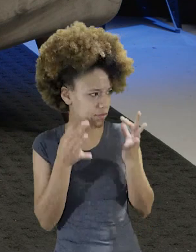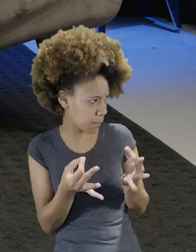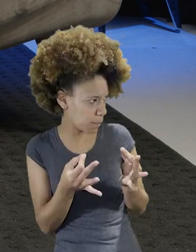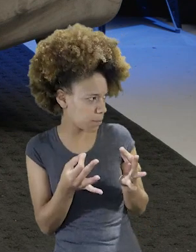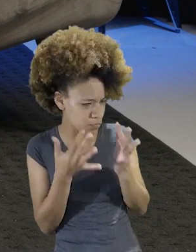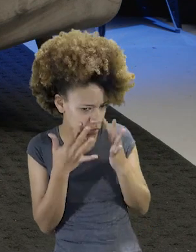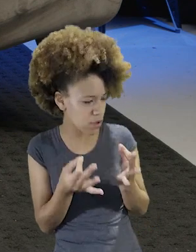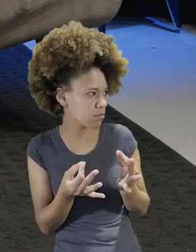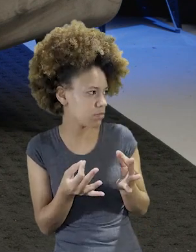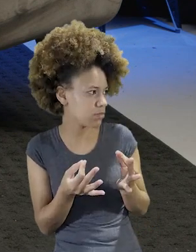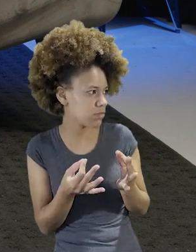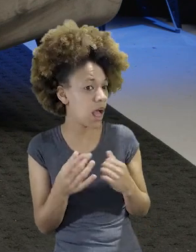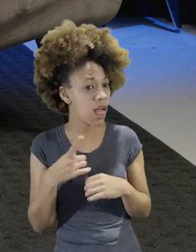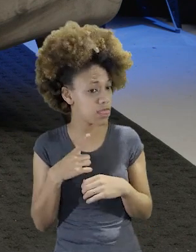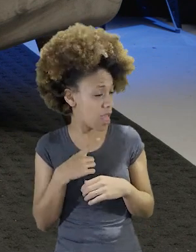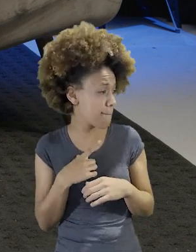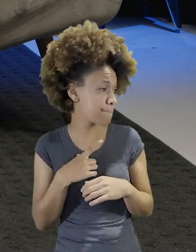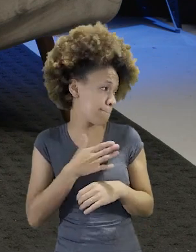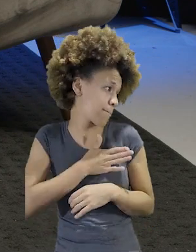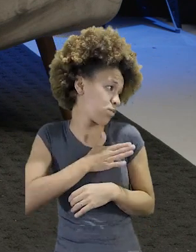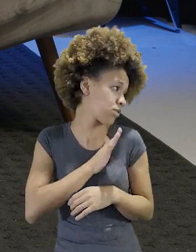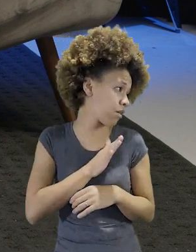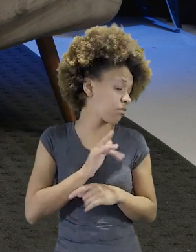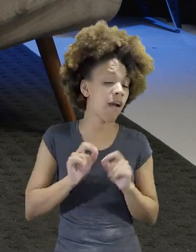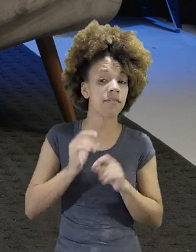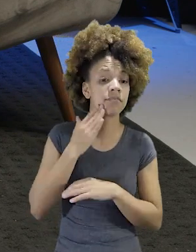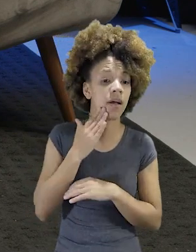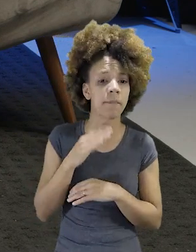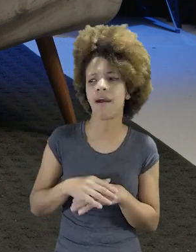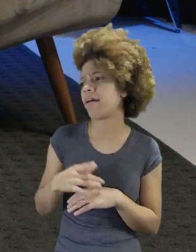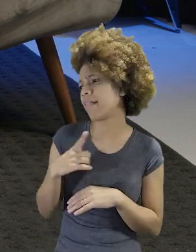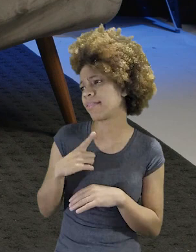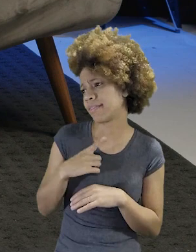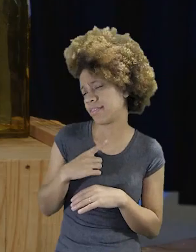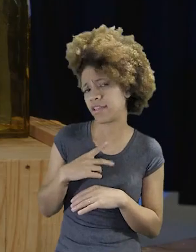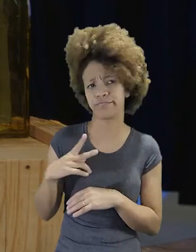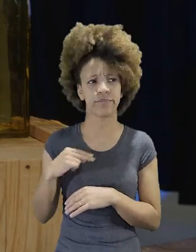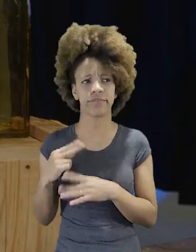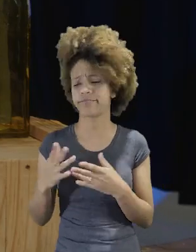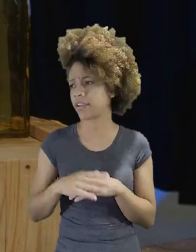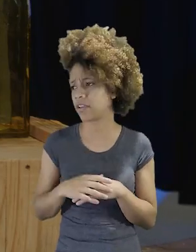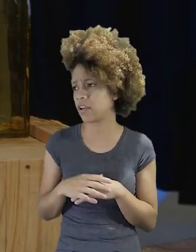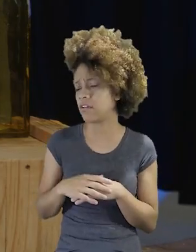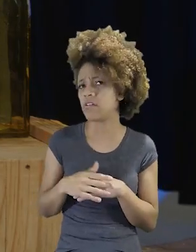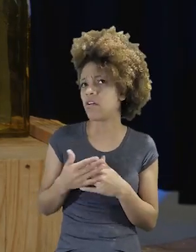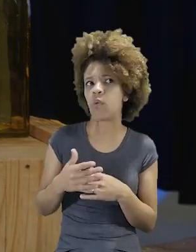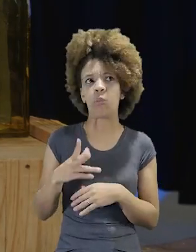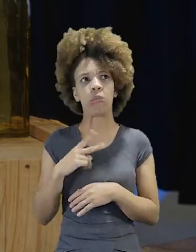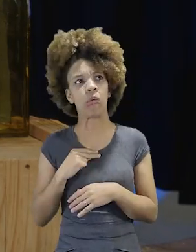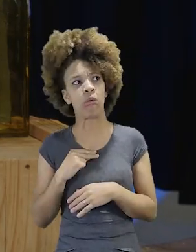assim mano deixa eu dar uma atenção para essa parada tem gente que tem preconceito que nem sabe o que que é sim tem gente que